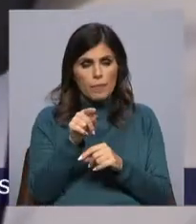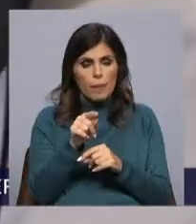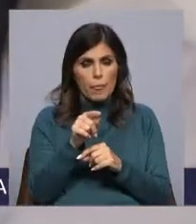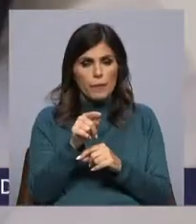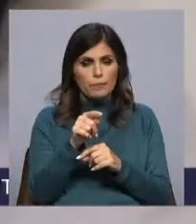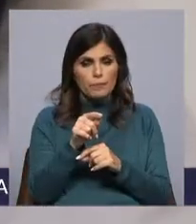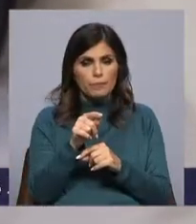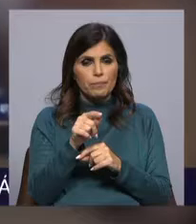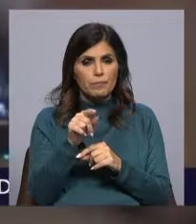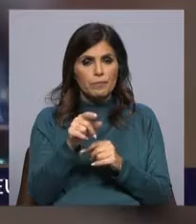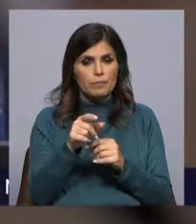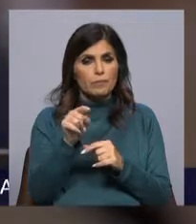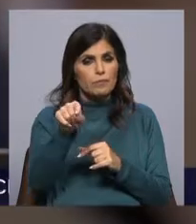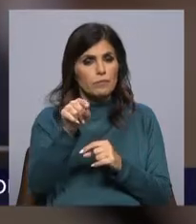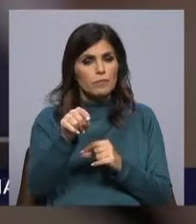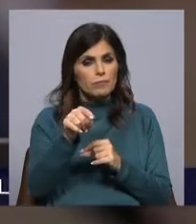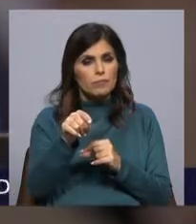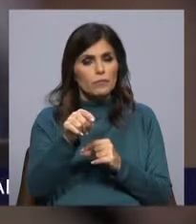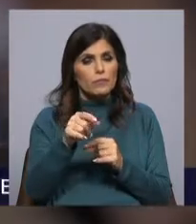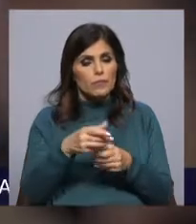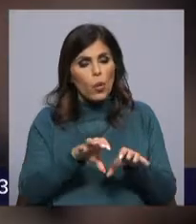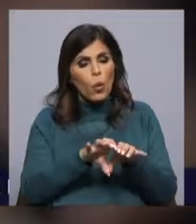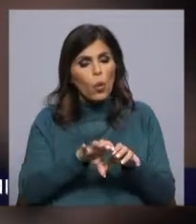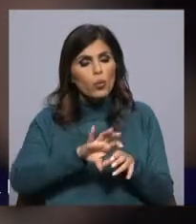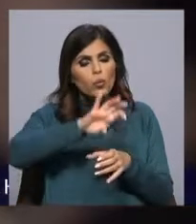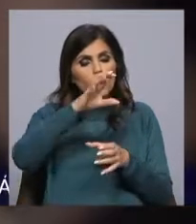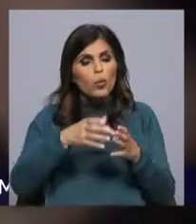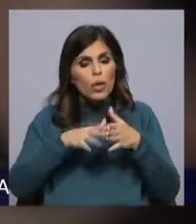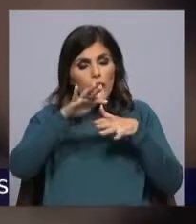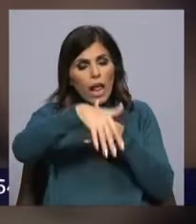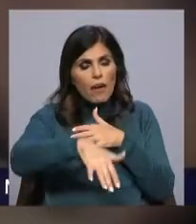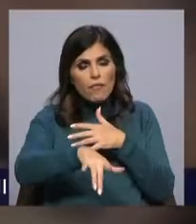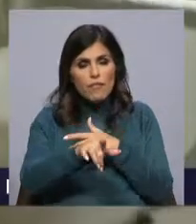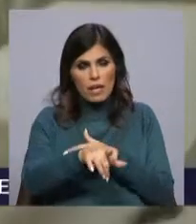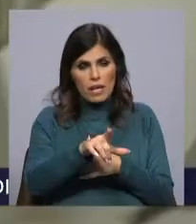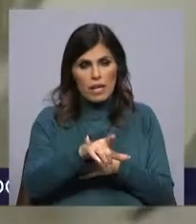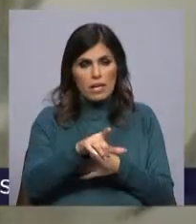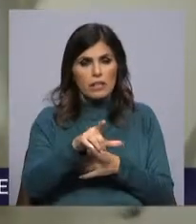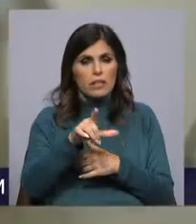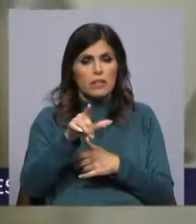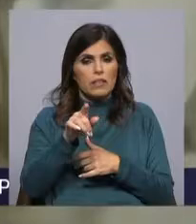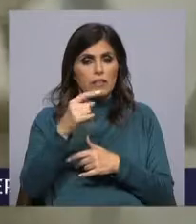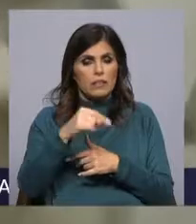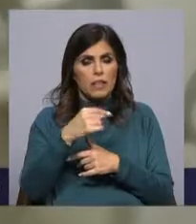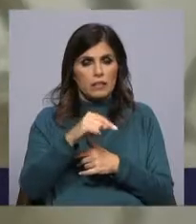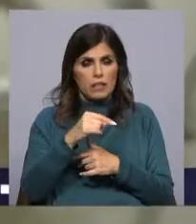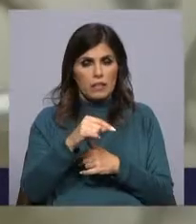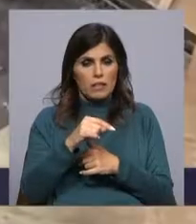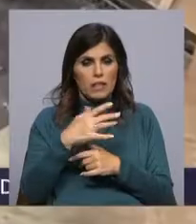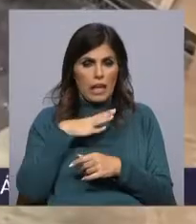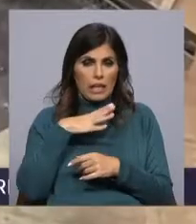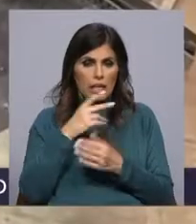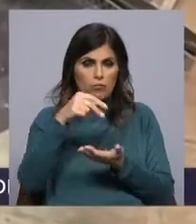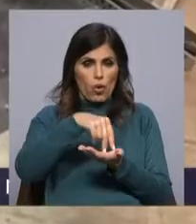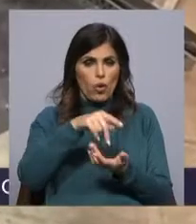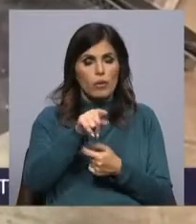uma cratera, aliás, para um tubo de lava perto do equador da Lua, Marius Hills, aliás, e, portanto, esperemos